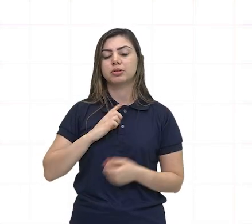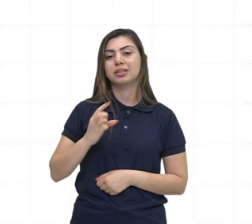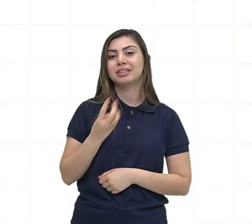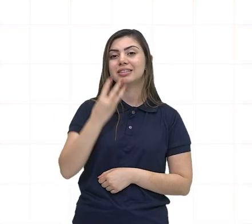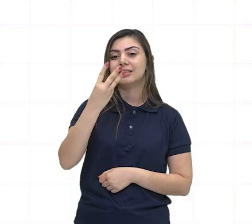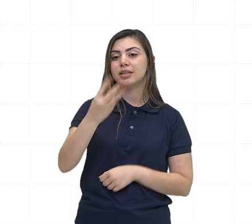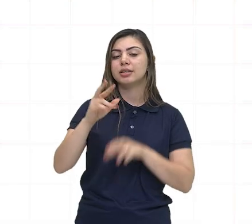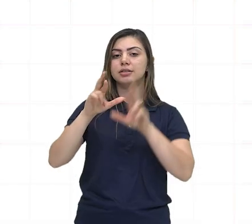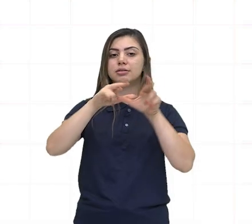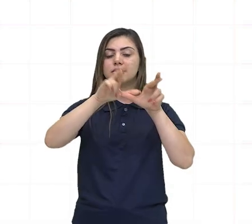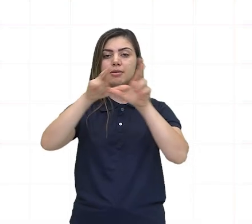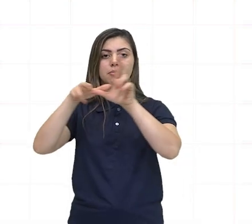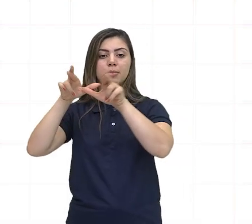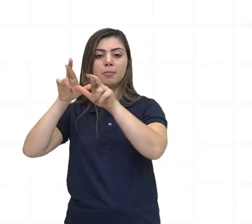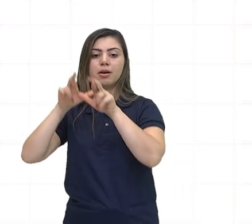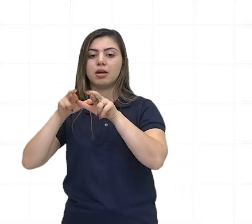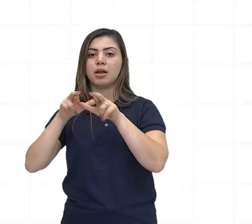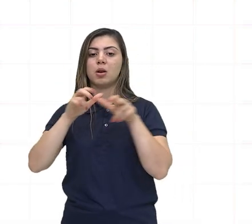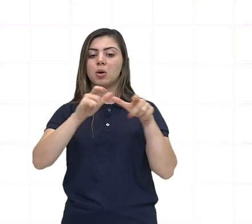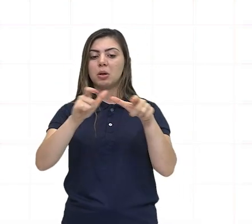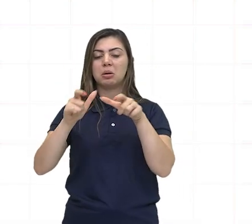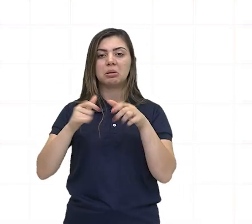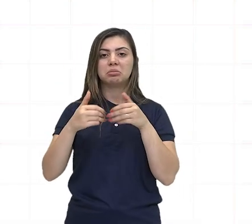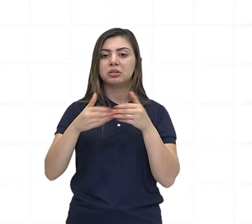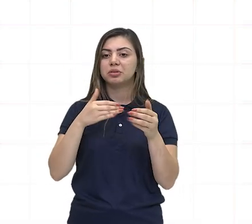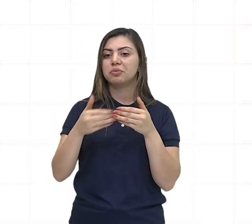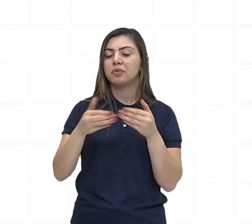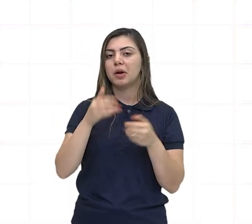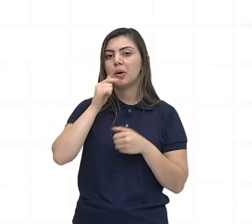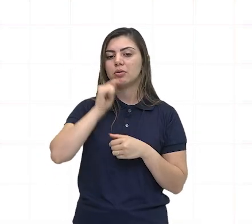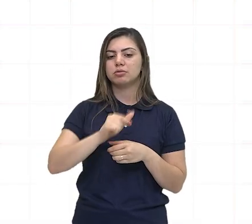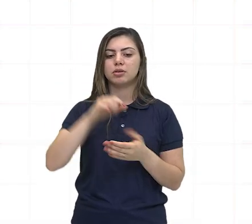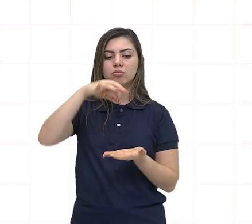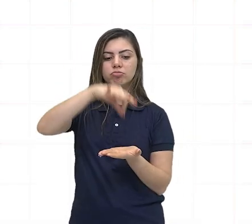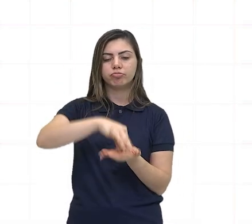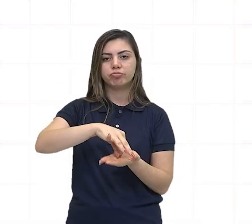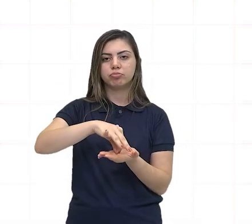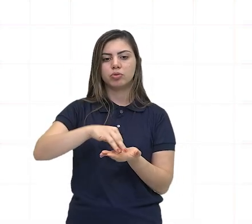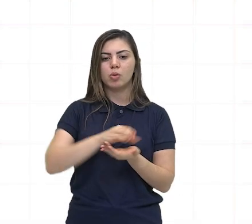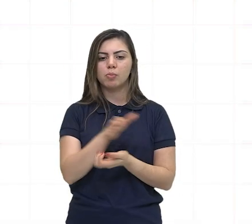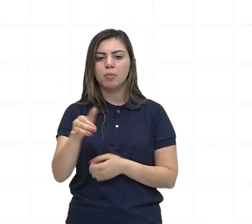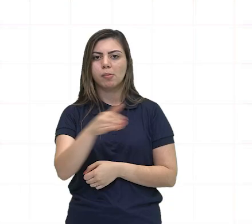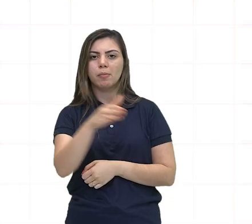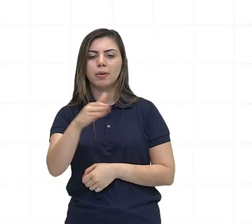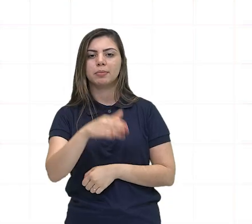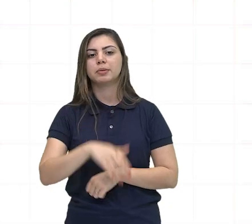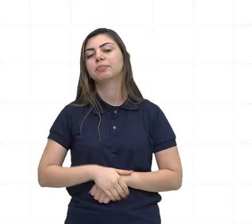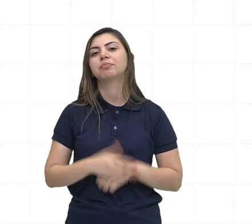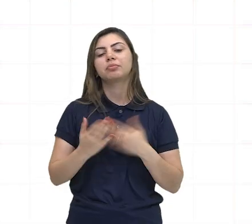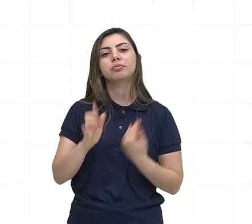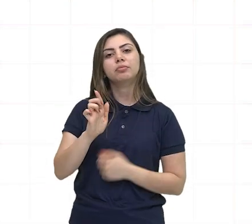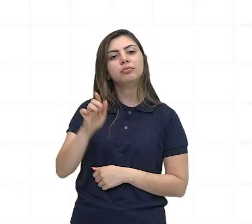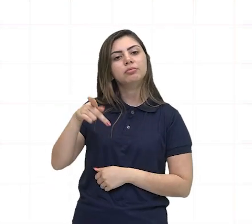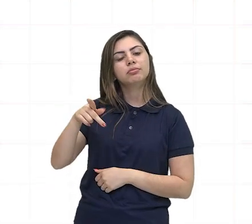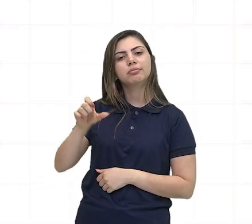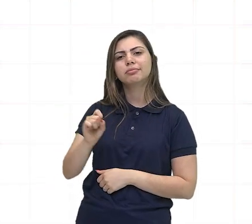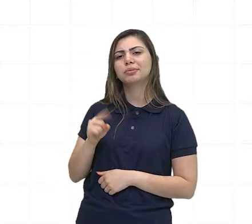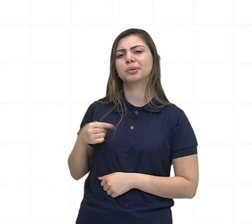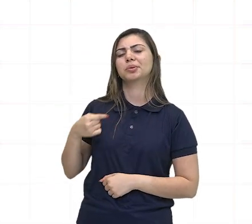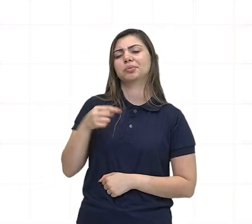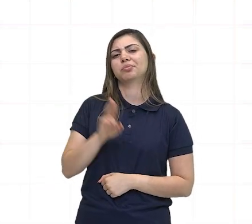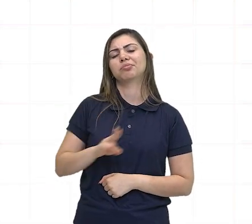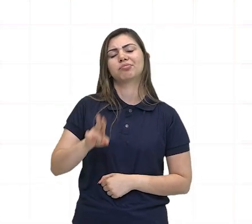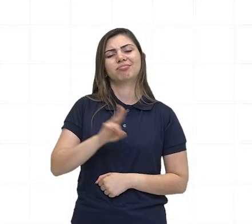em qualquer ponto do nosso planeta. O GPS ele está muito presente no nosso